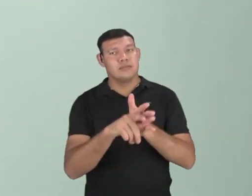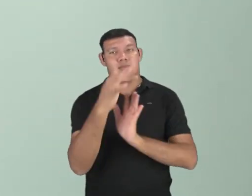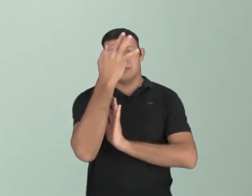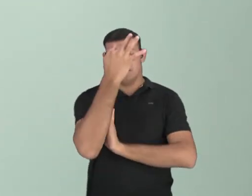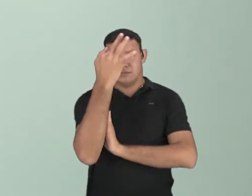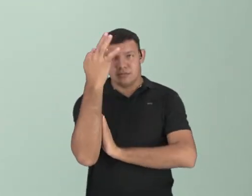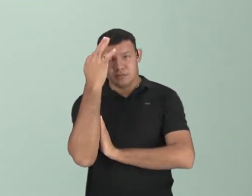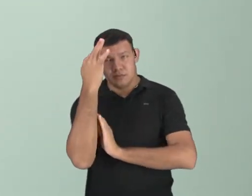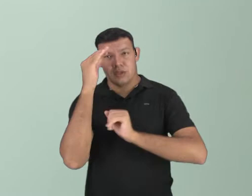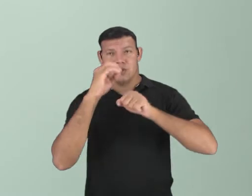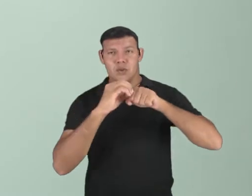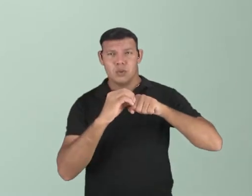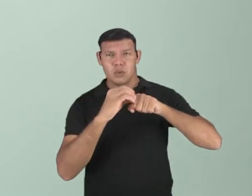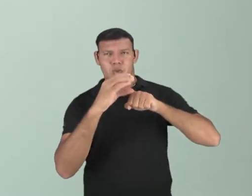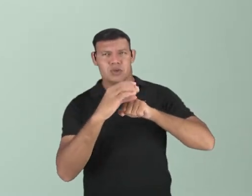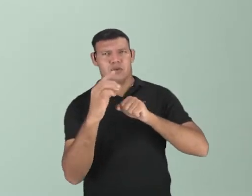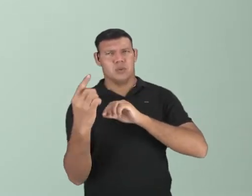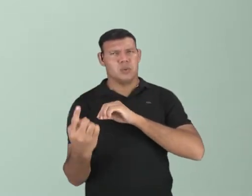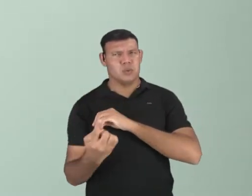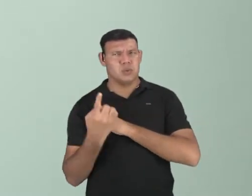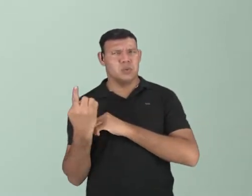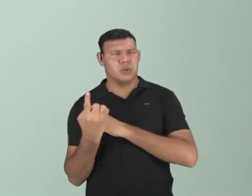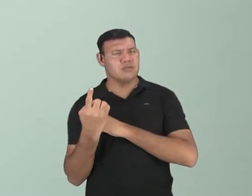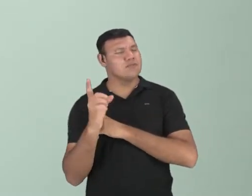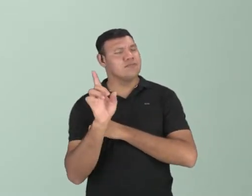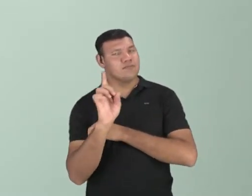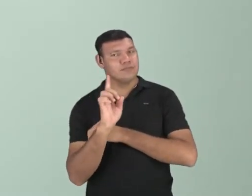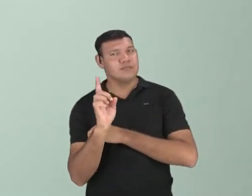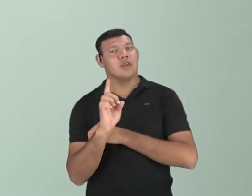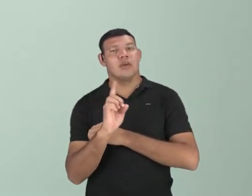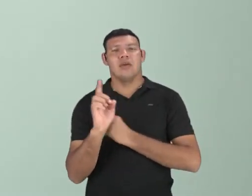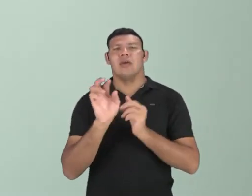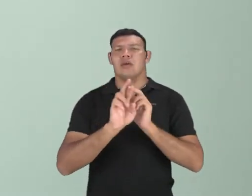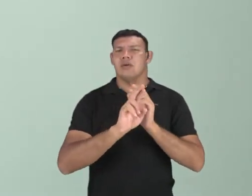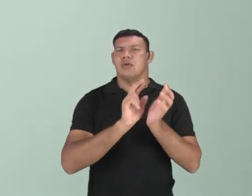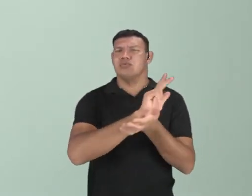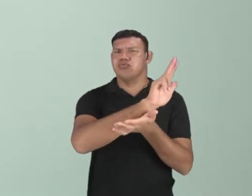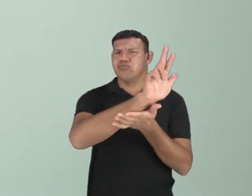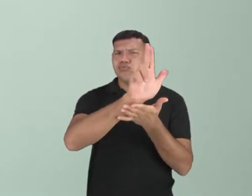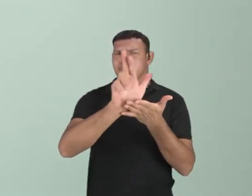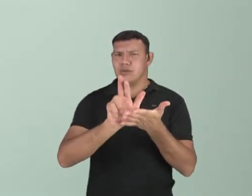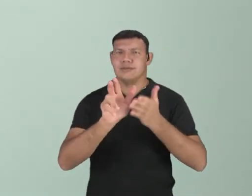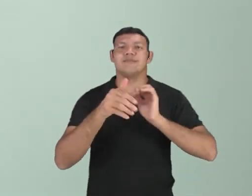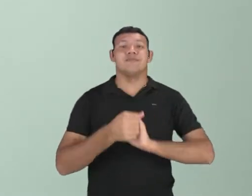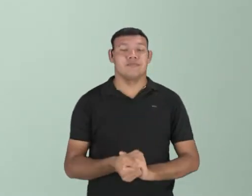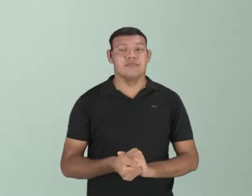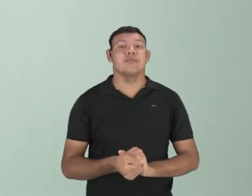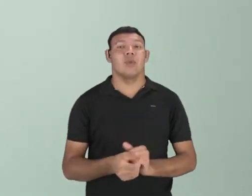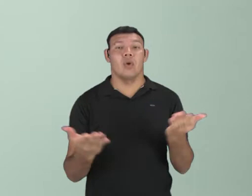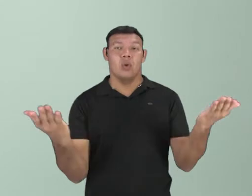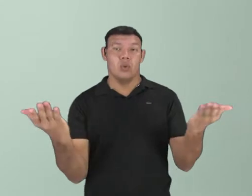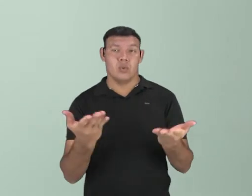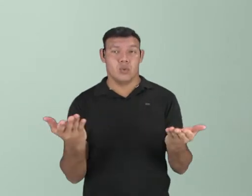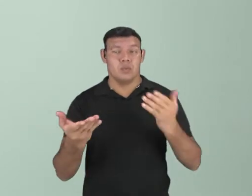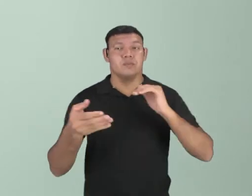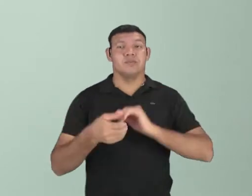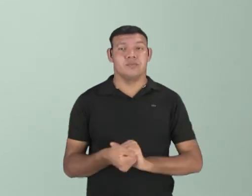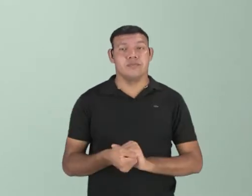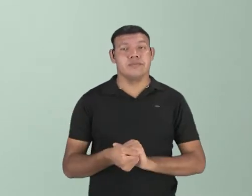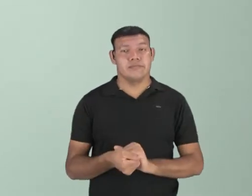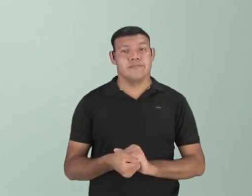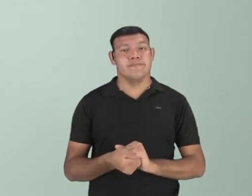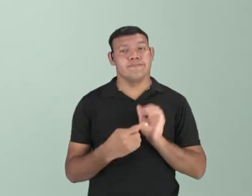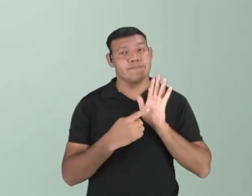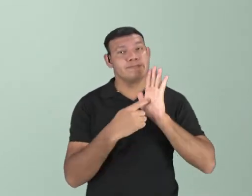seja, o conhecimento não é só um, são várias ramificações de conhecimento. Tá? E aí, hoje, a gente